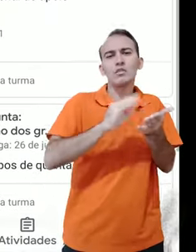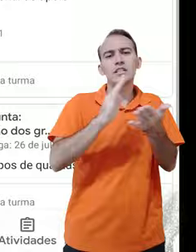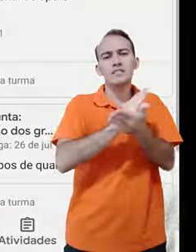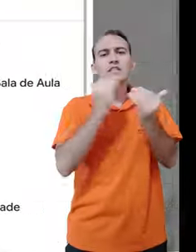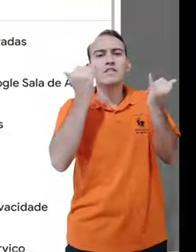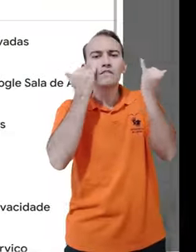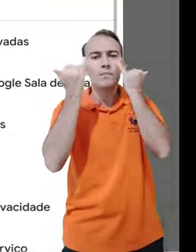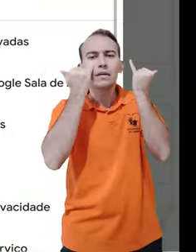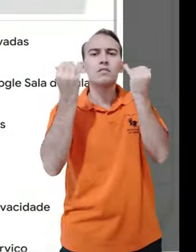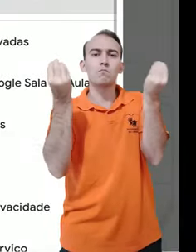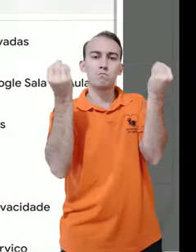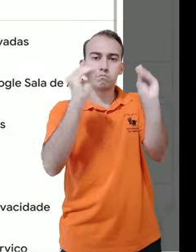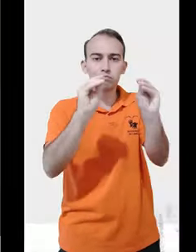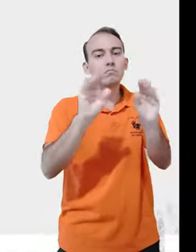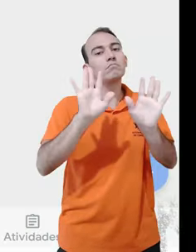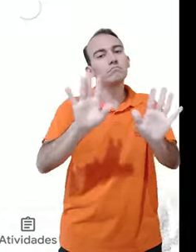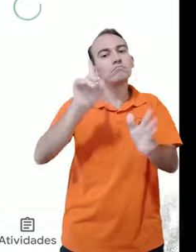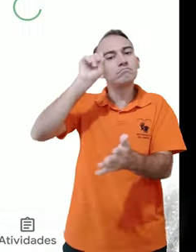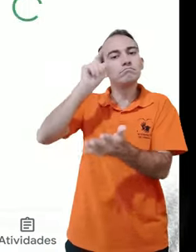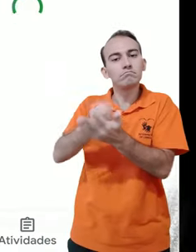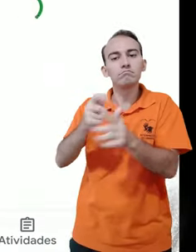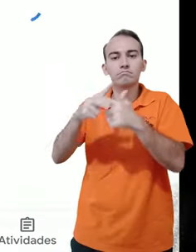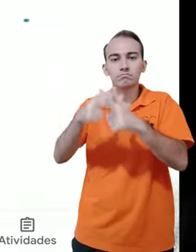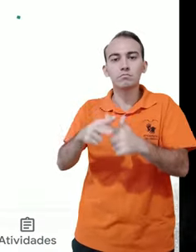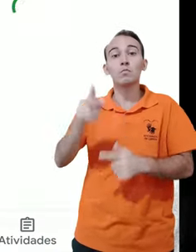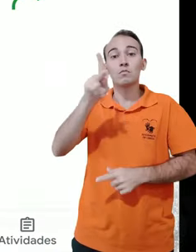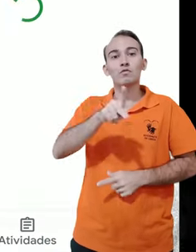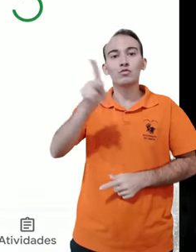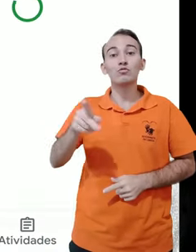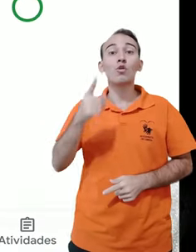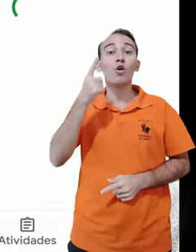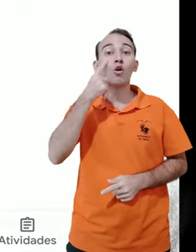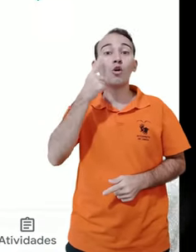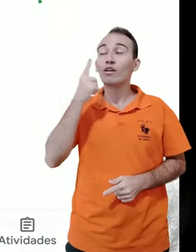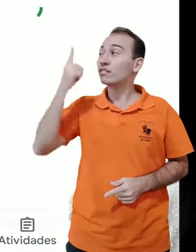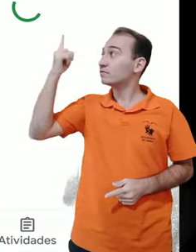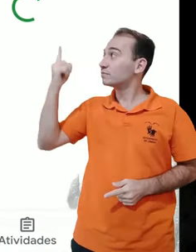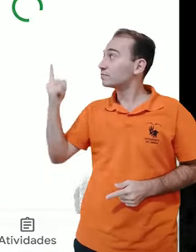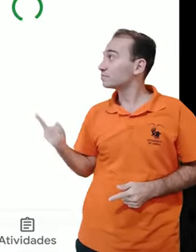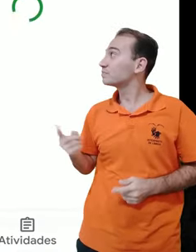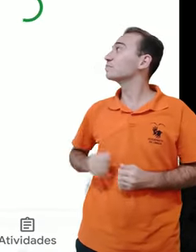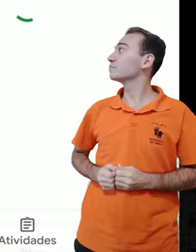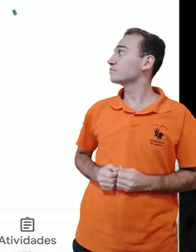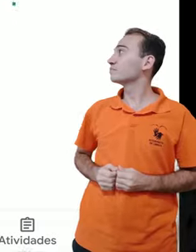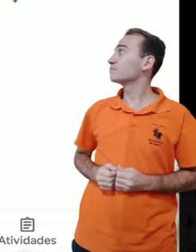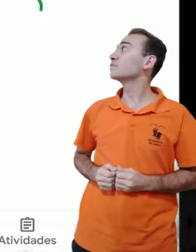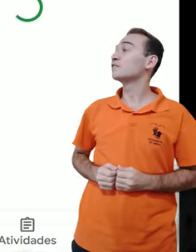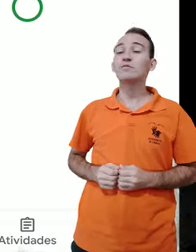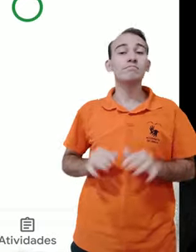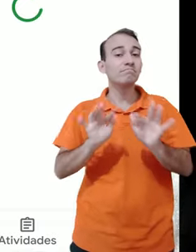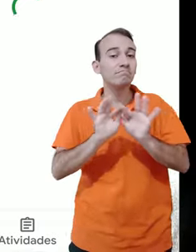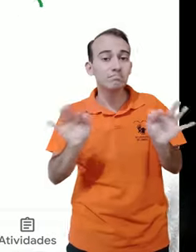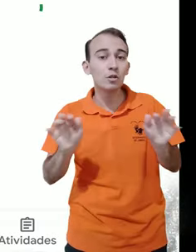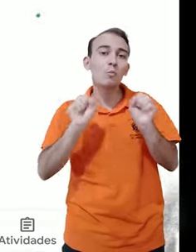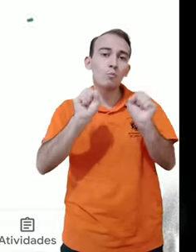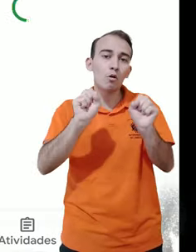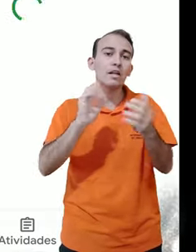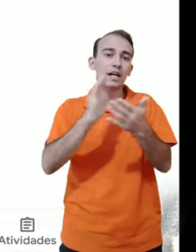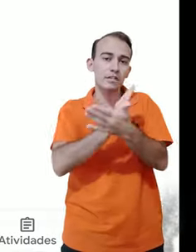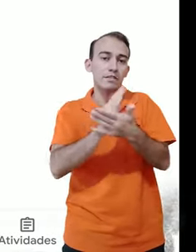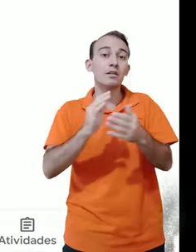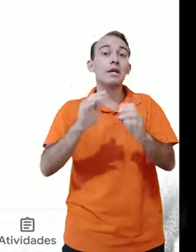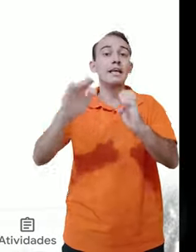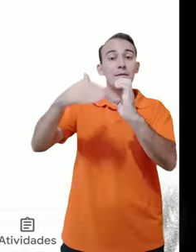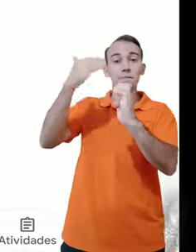corrente na sua turma não aparecer nenhuma notificação de atividade como essa turma que estão mostrando agora parece tipo de situação você pode